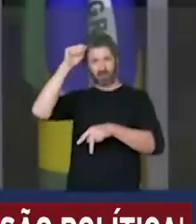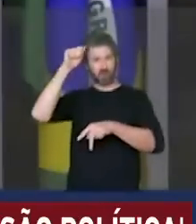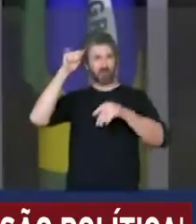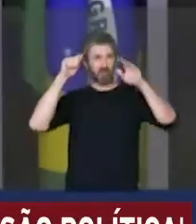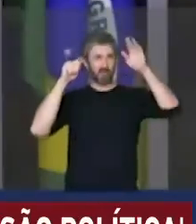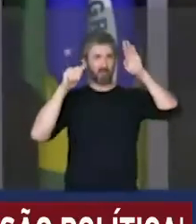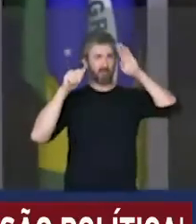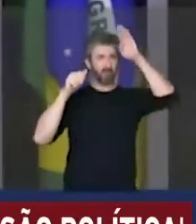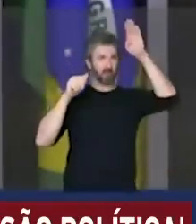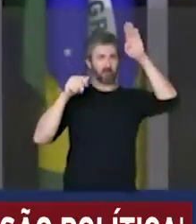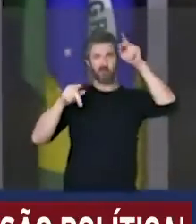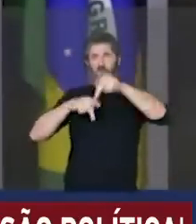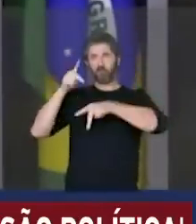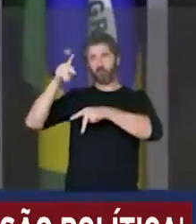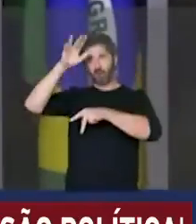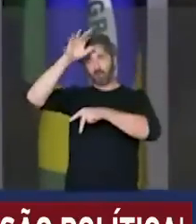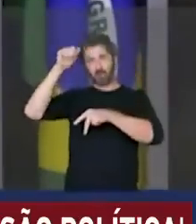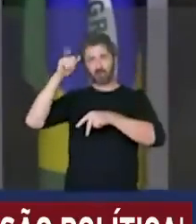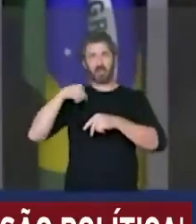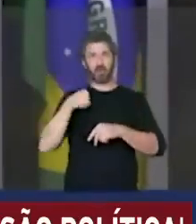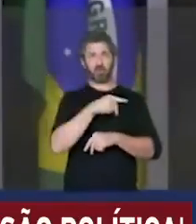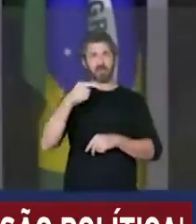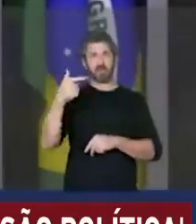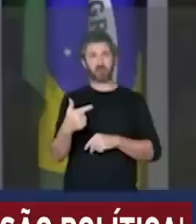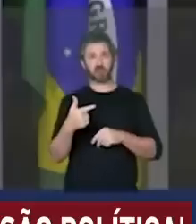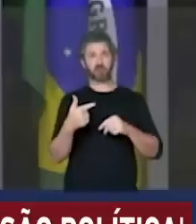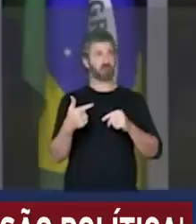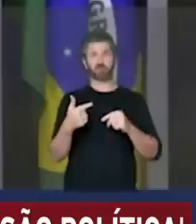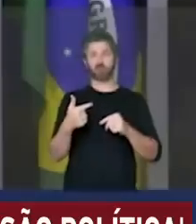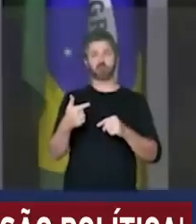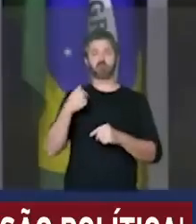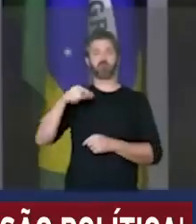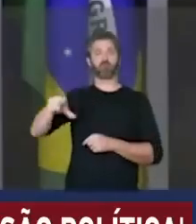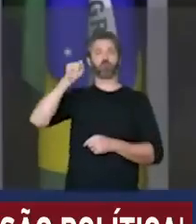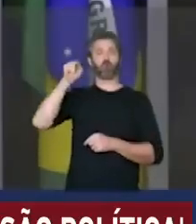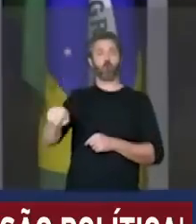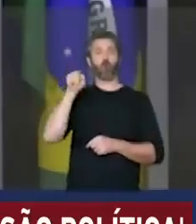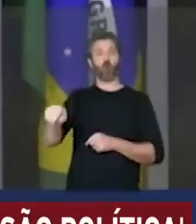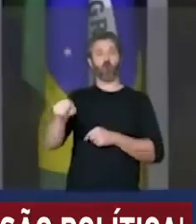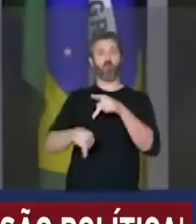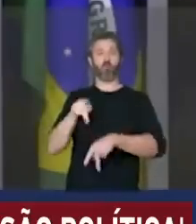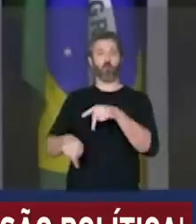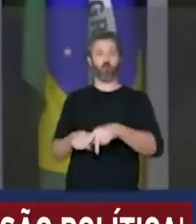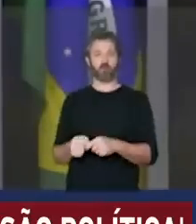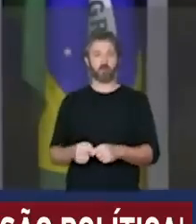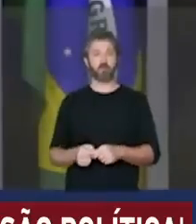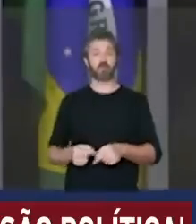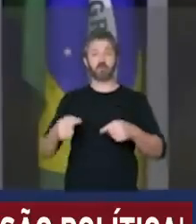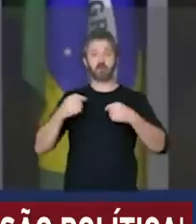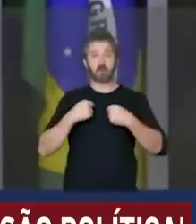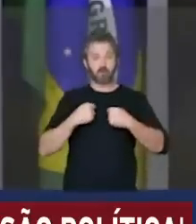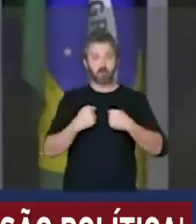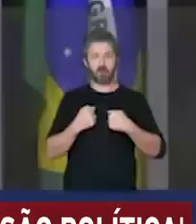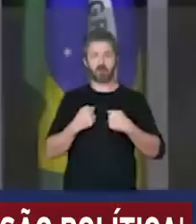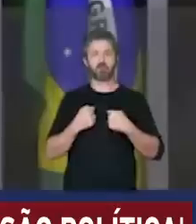vice-presidência da Câmara causou desgaste. Ramos foi ao plenário e fez um discurso dirigido a Arthur Lira. Disse que sai da